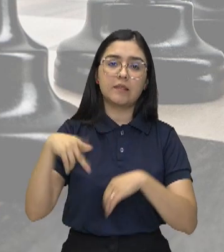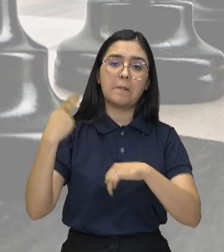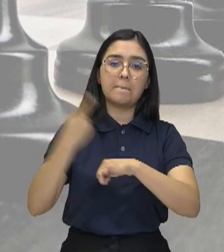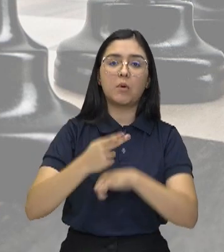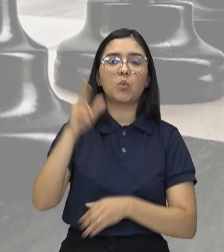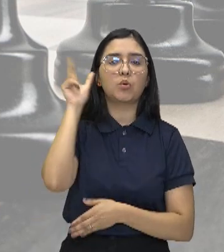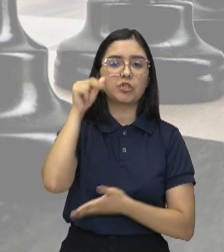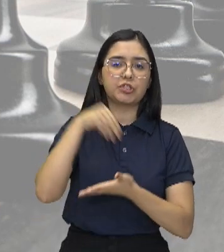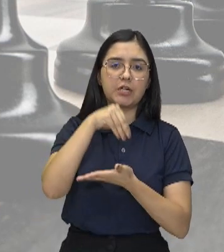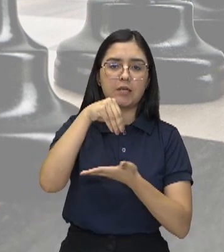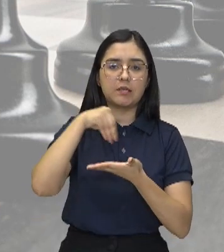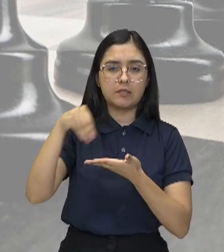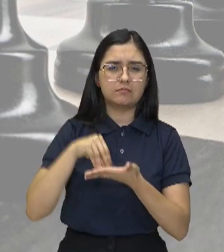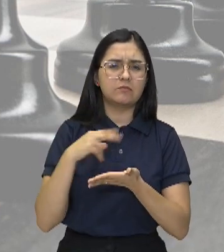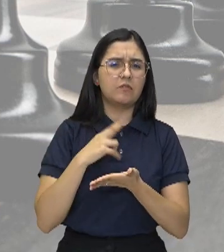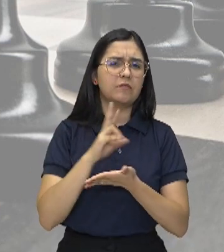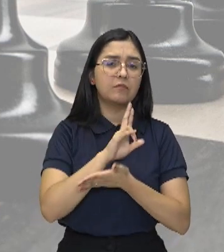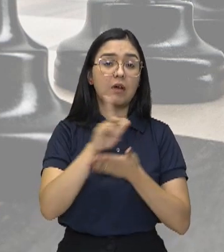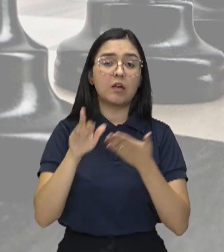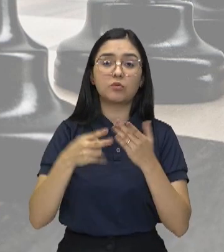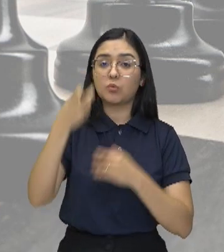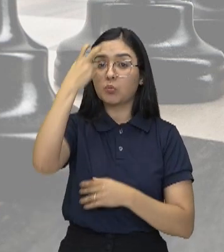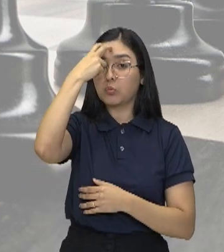de vários